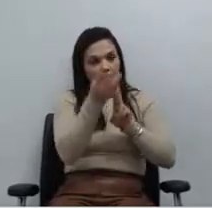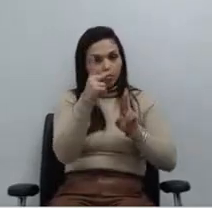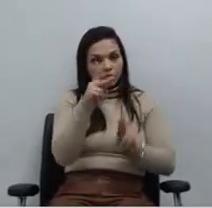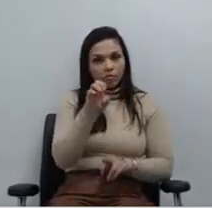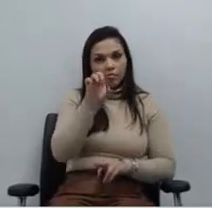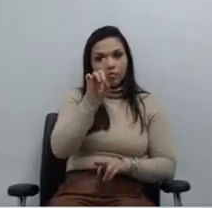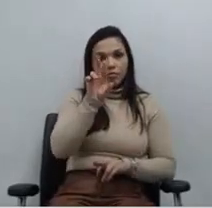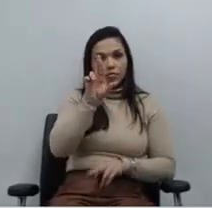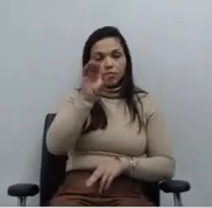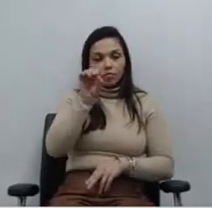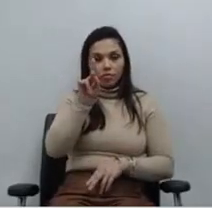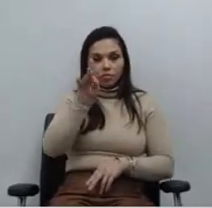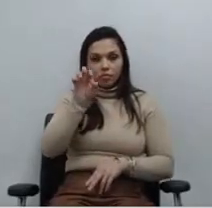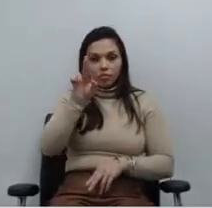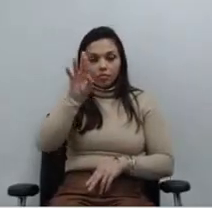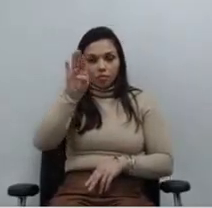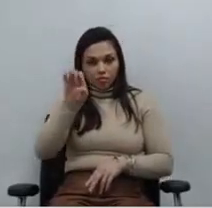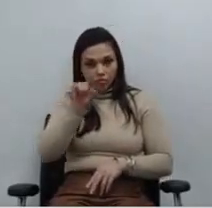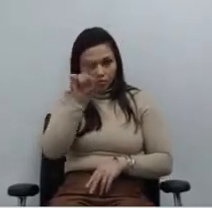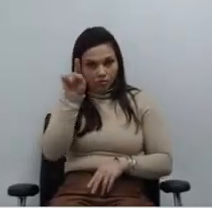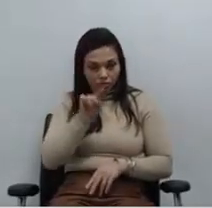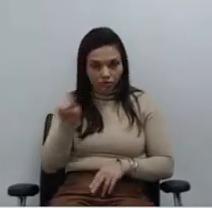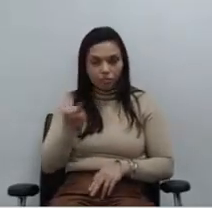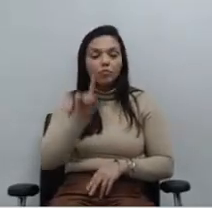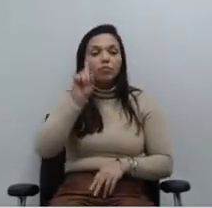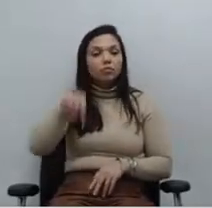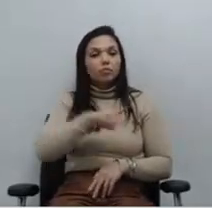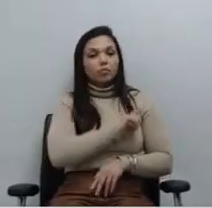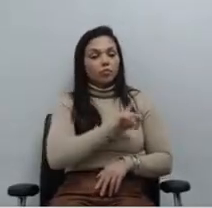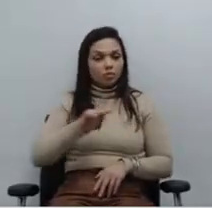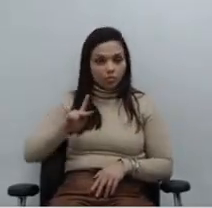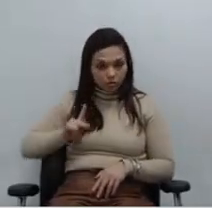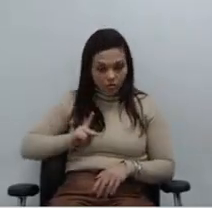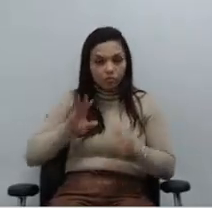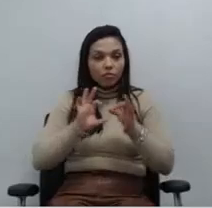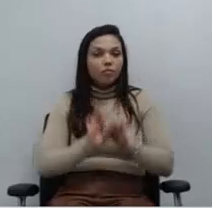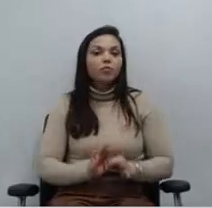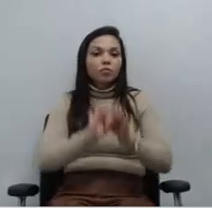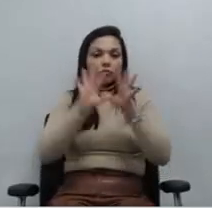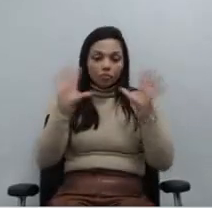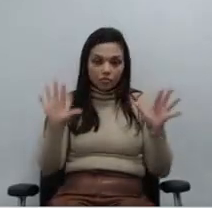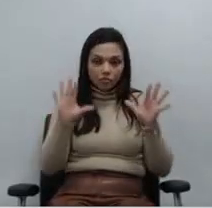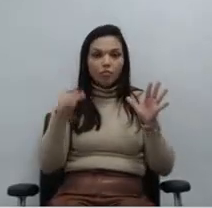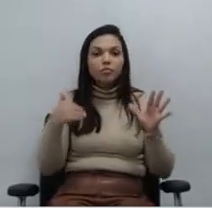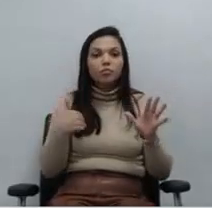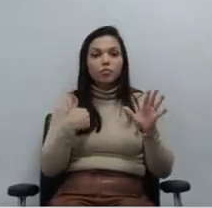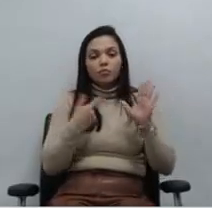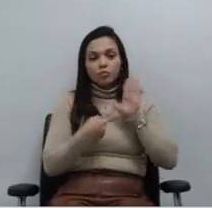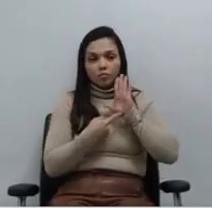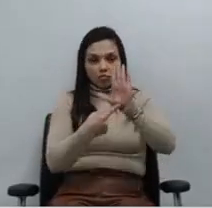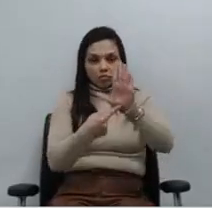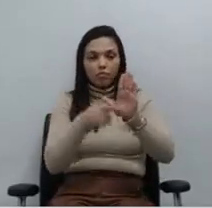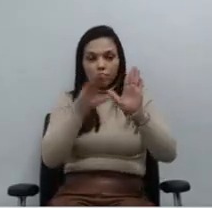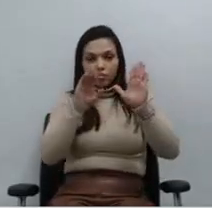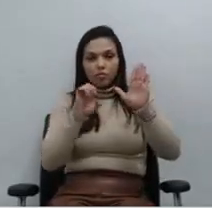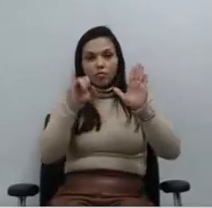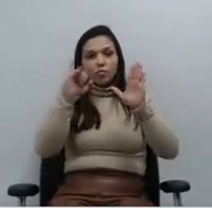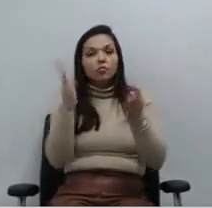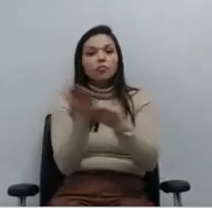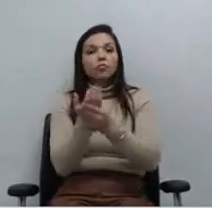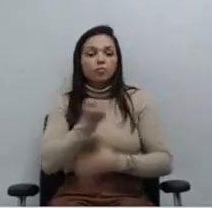Pedro Pérez, coube a primeira Defensoria Pública a apresentar uma proposta de deliberação. Aqui eu indico o procedimento SEI. Em breve